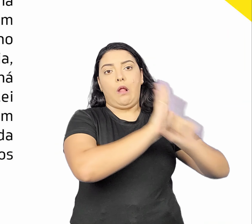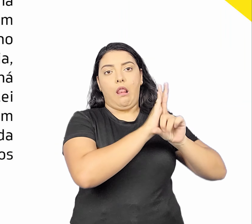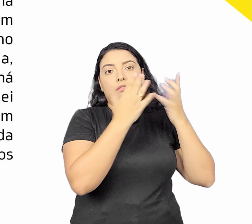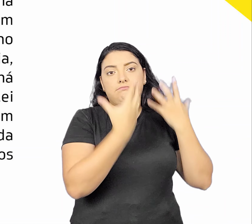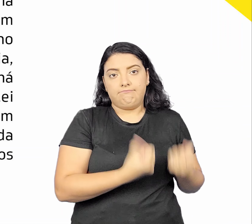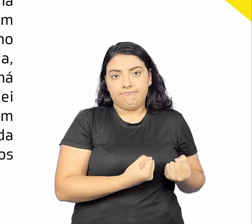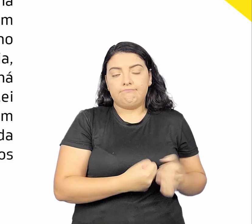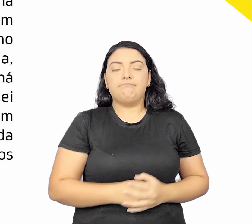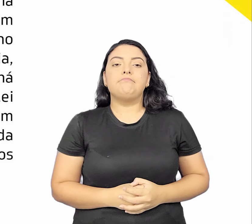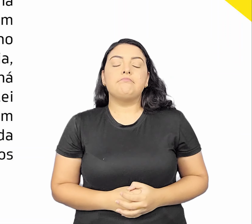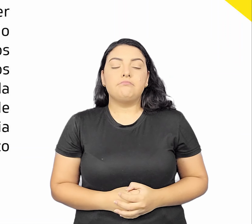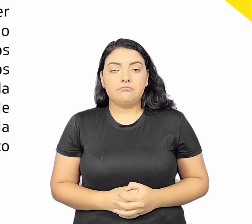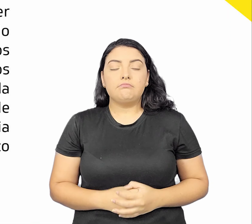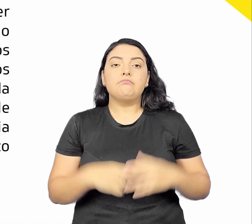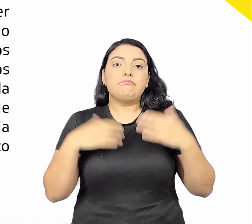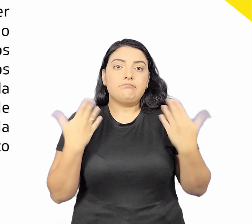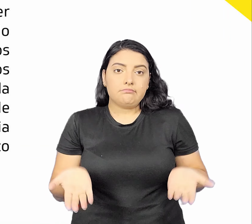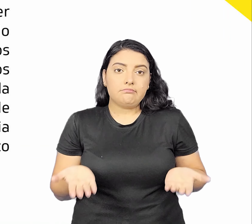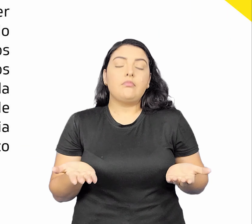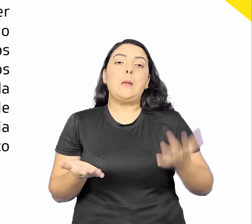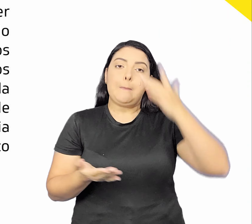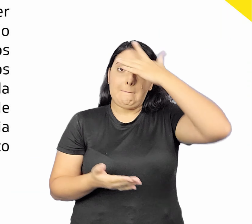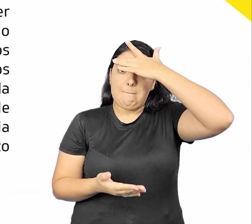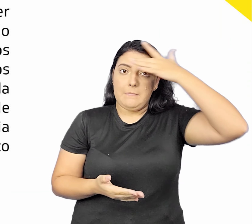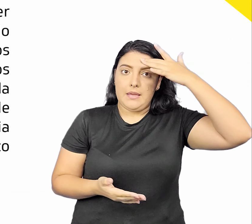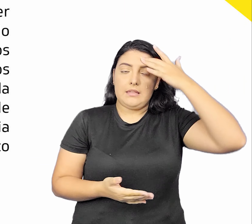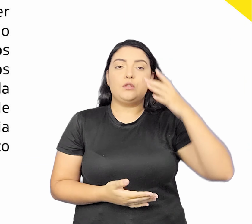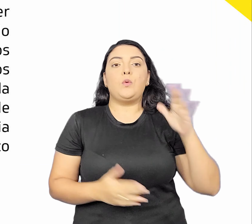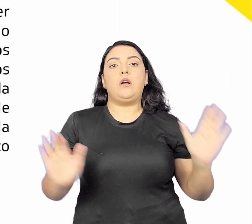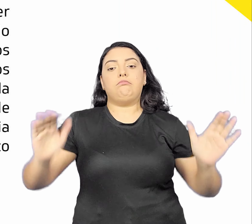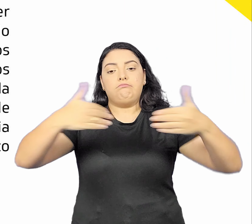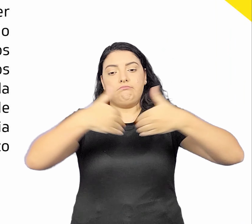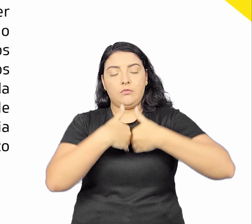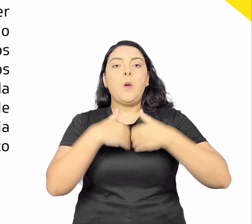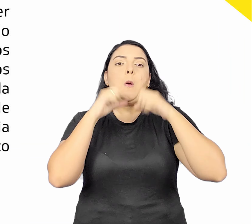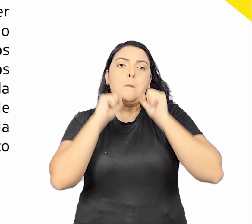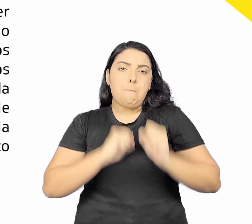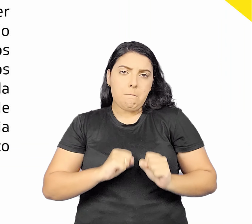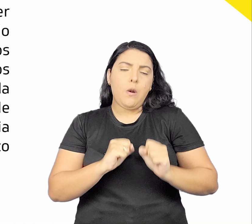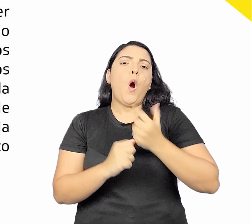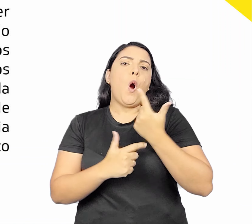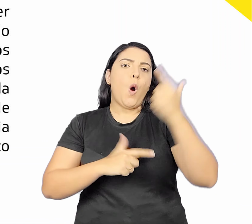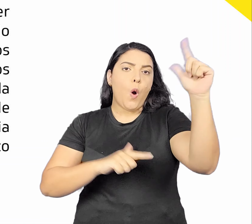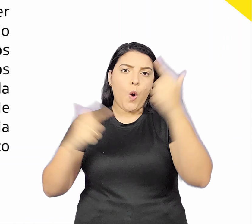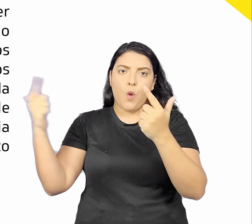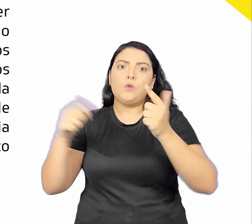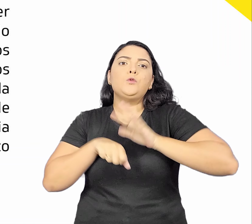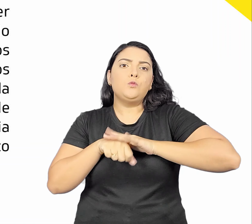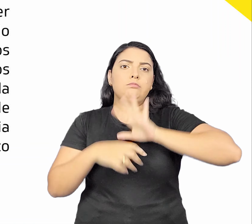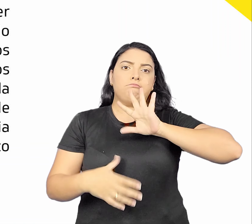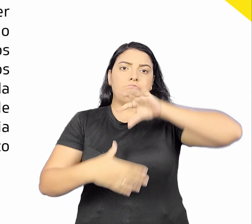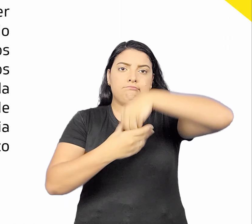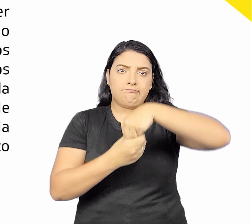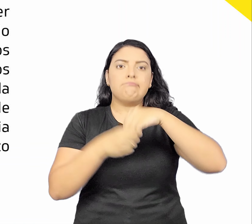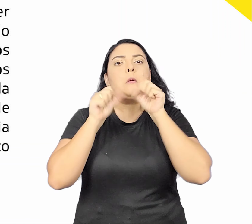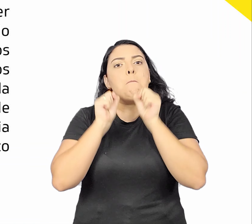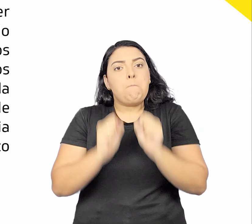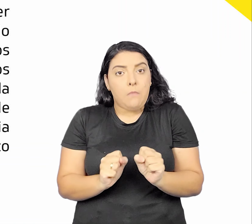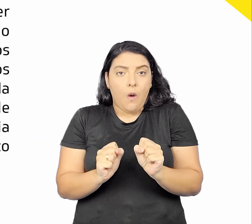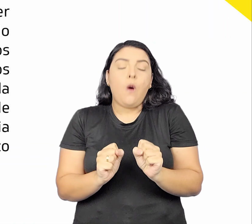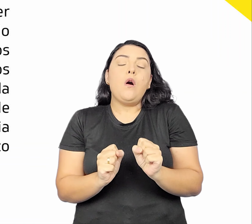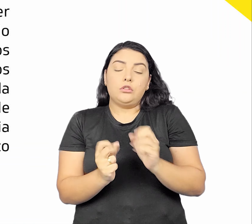os efeitos legais Contudo, pessoas com TEA podem desenvolver comorbidades a uma linha